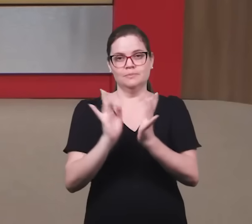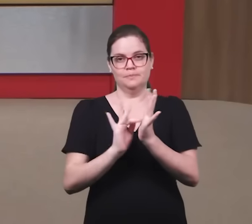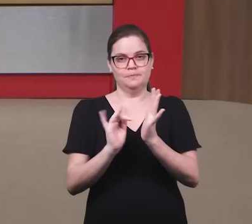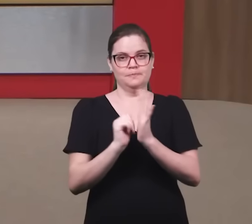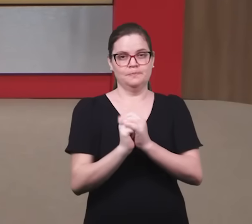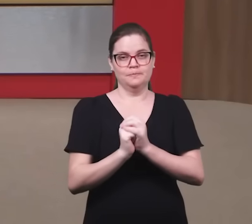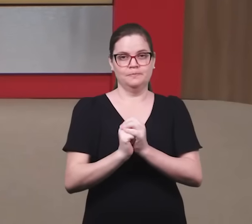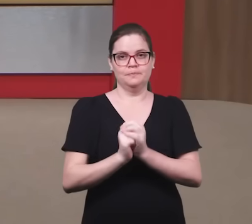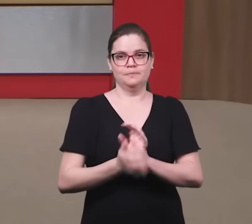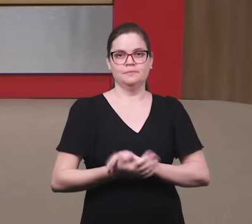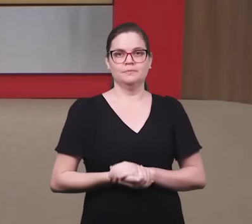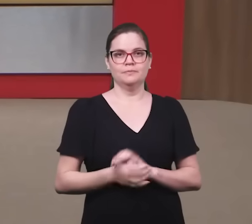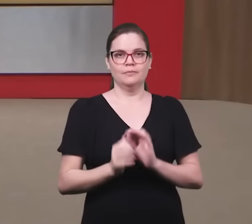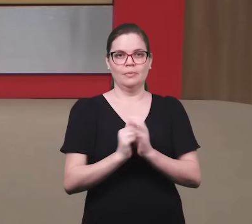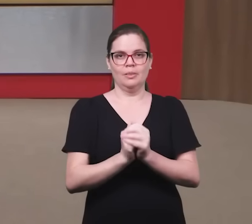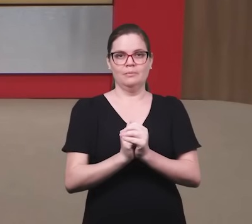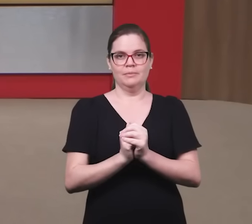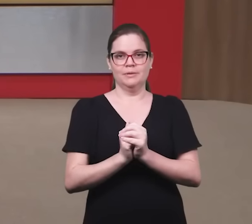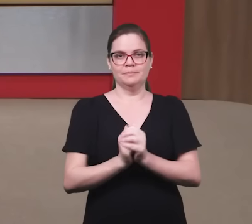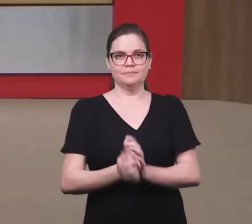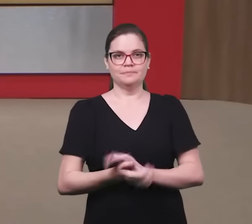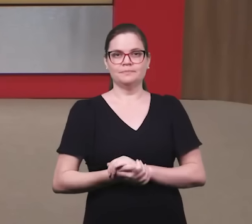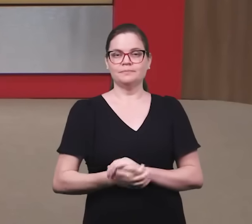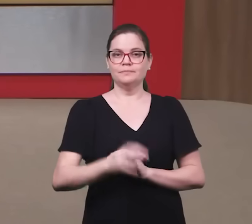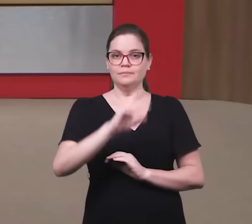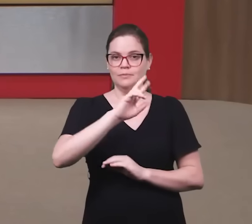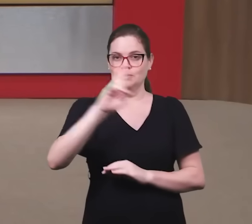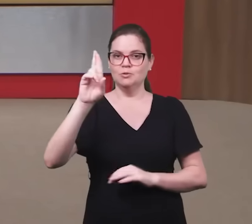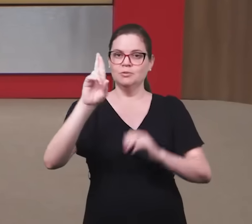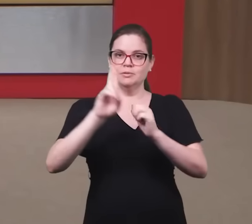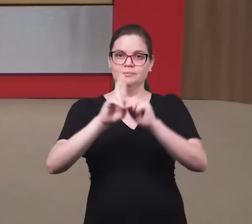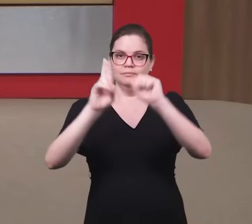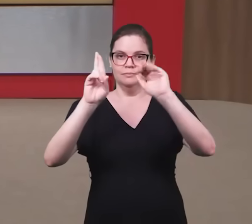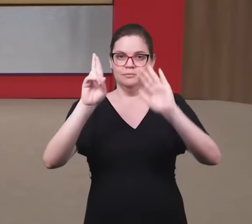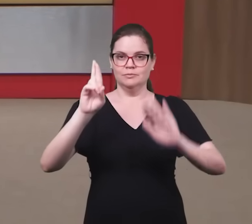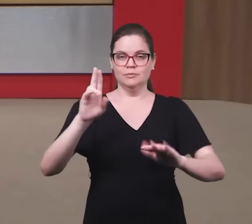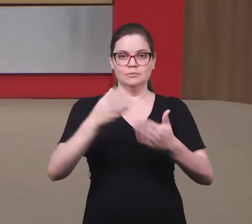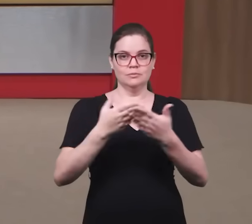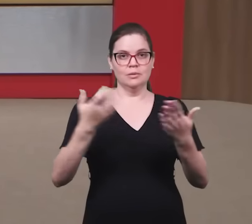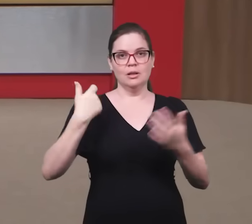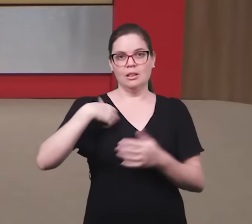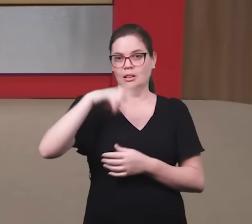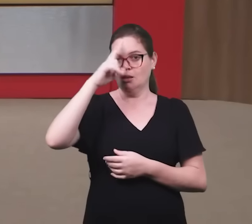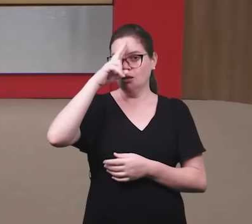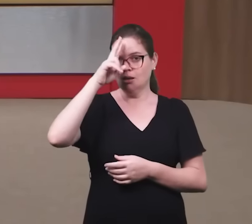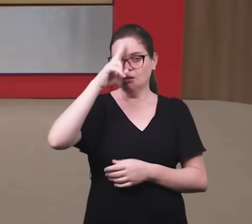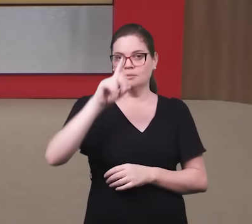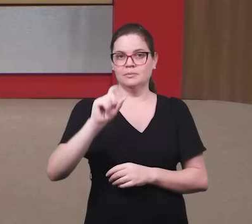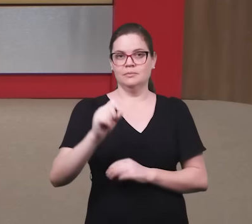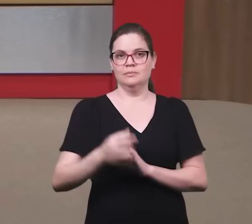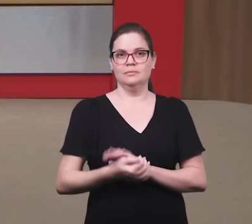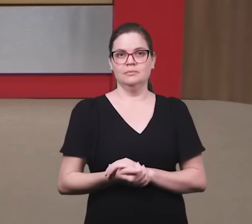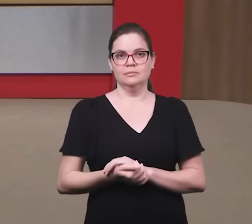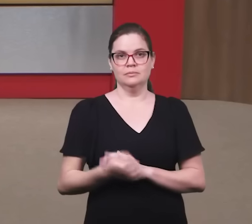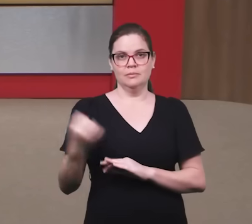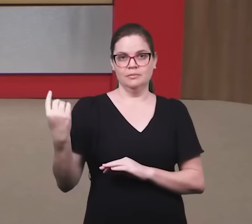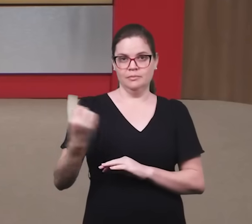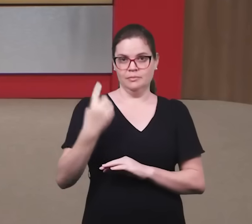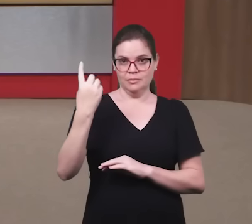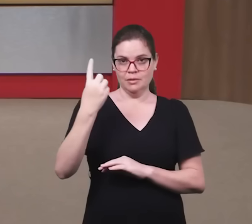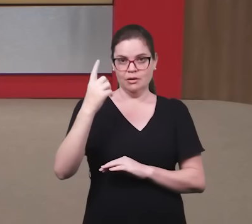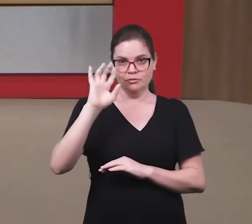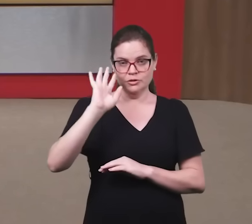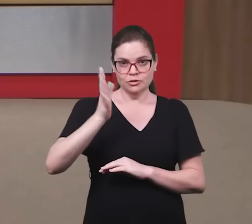Jesus. Amém, Senhor Deus. Que o Senhor o abençoe e lembre-se que Davi falou, o